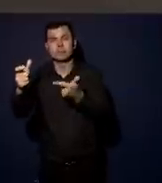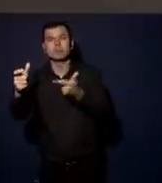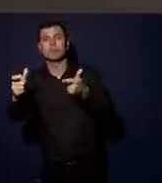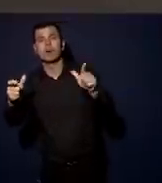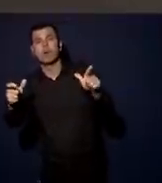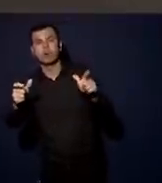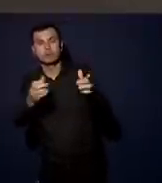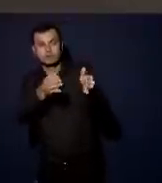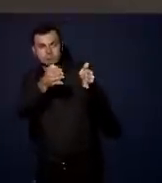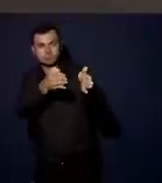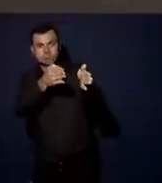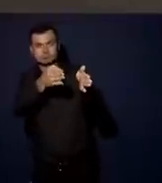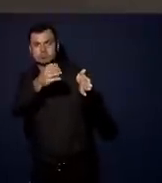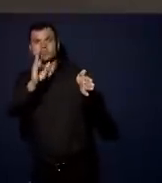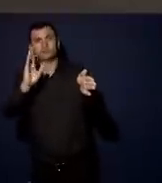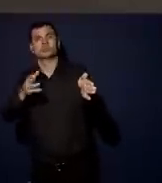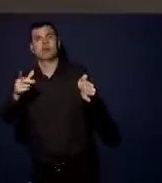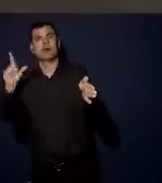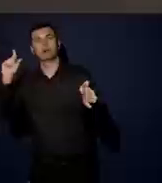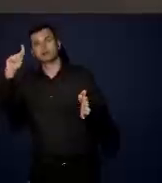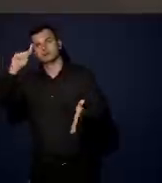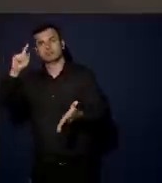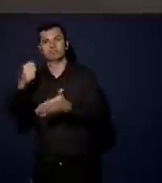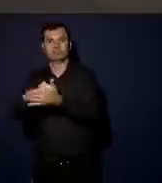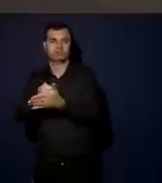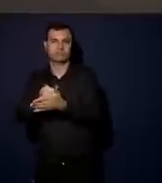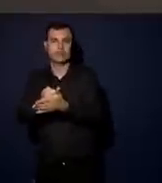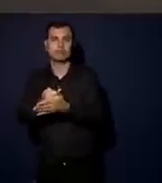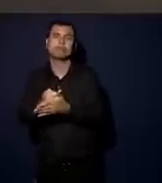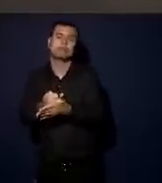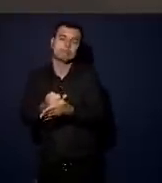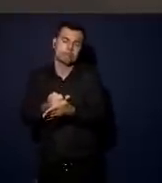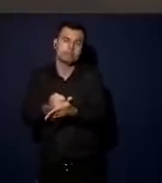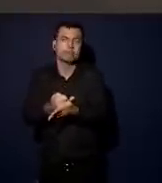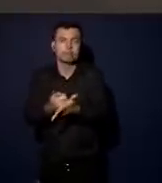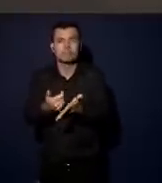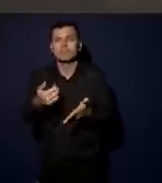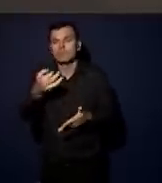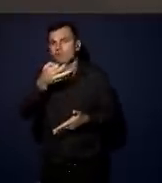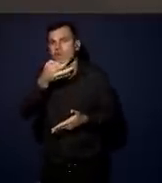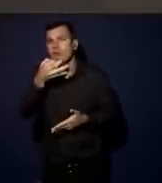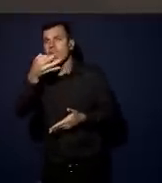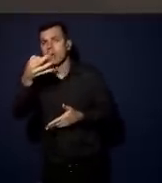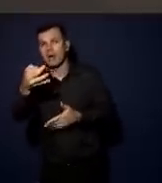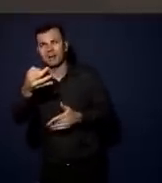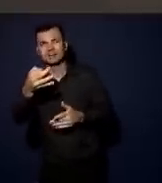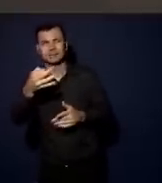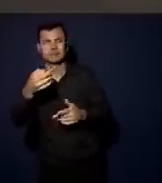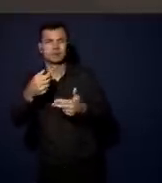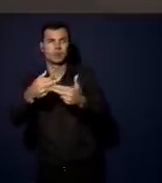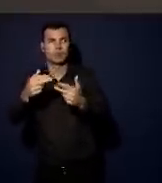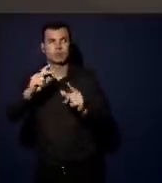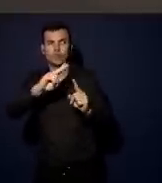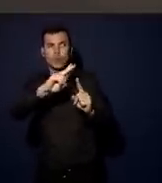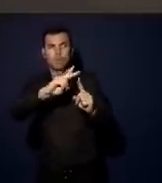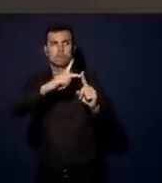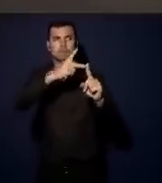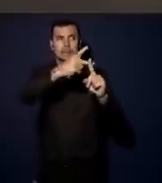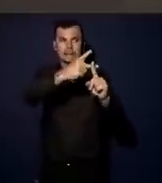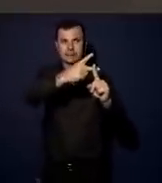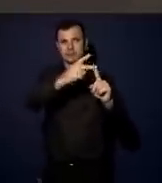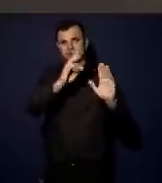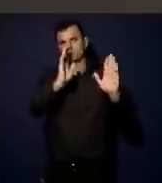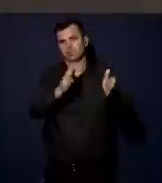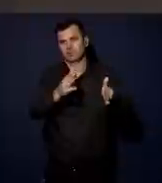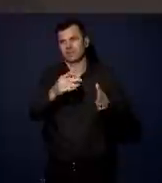estabelecida então a gente enxerga que nós vamos mais duplicar coisas do que de fato adquirir Então acho que